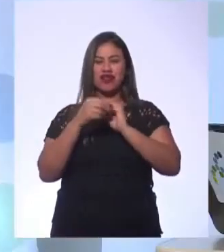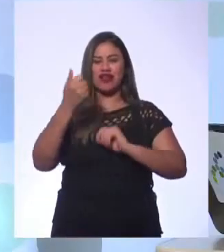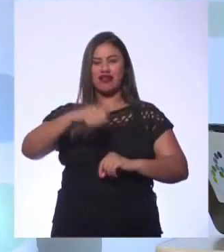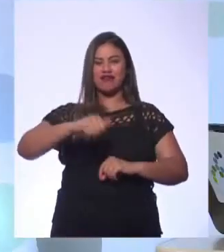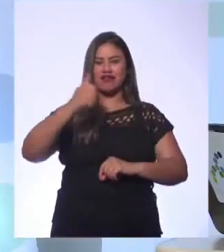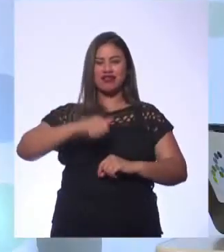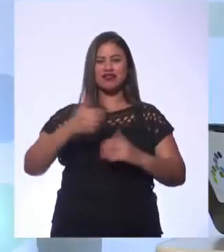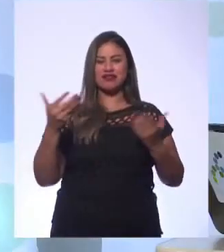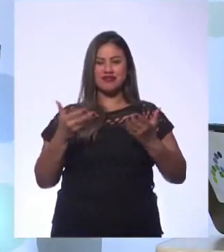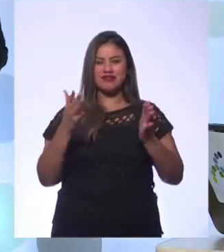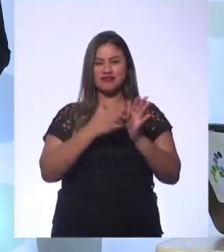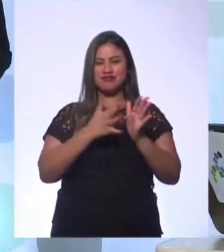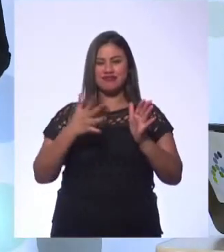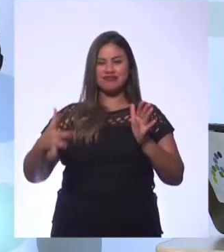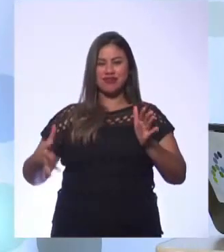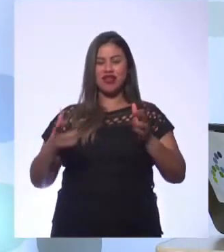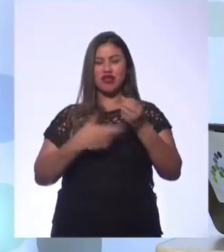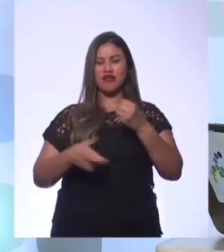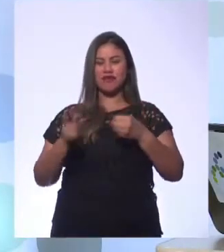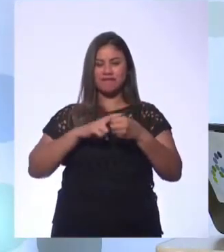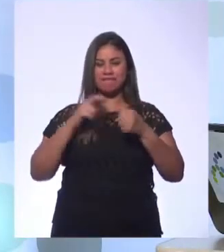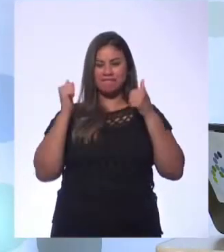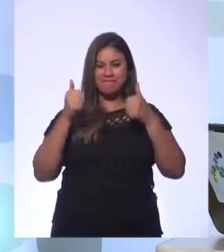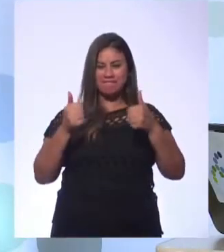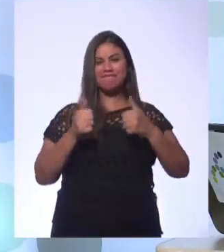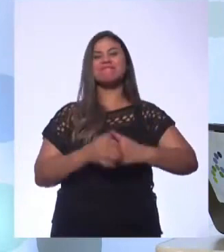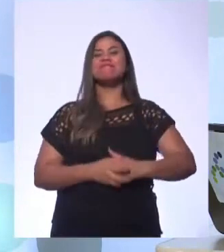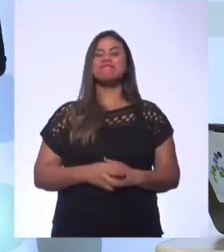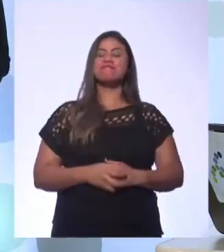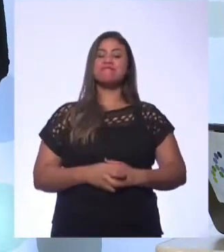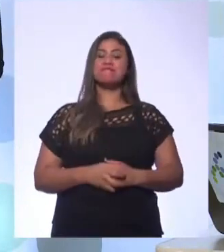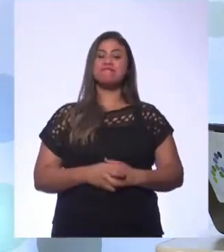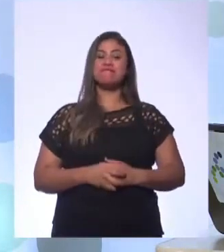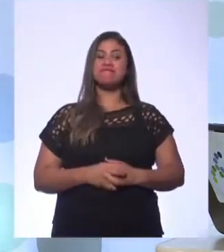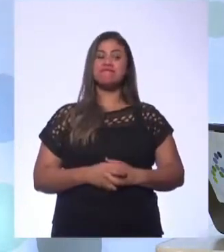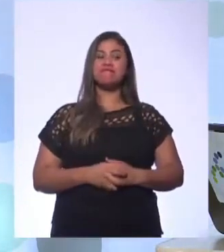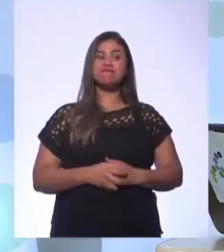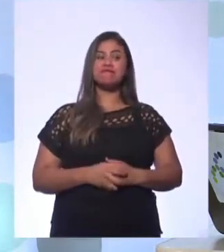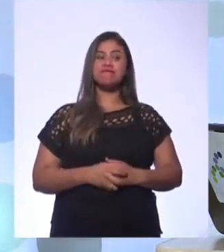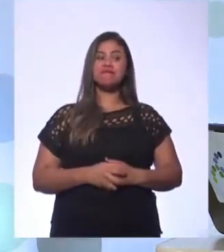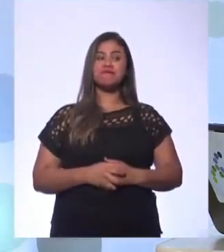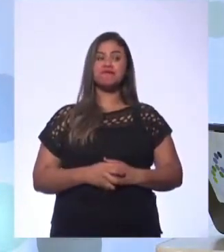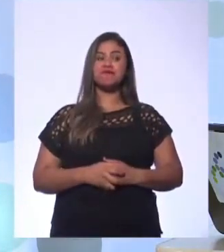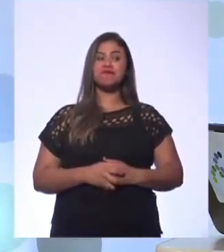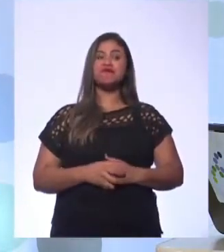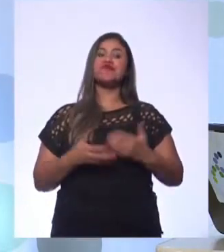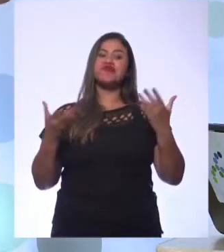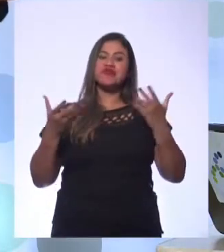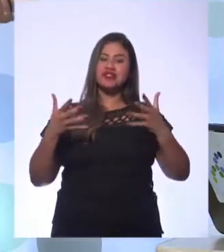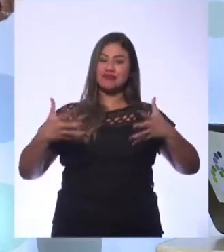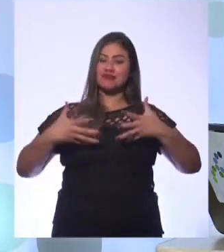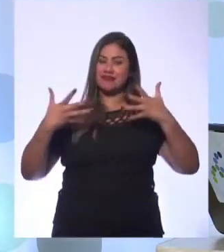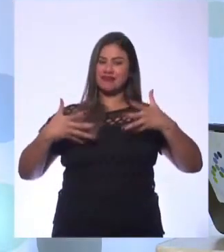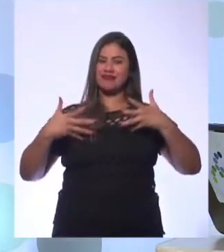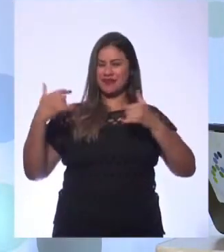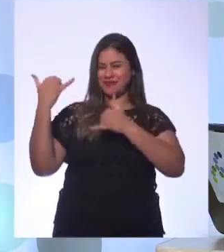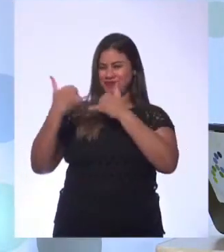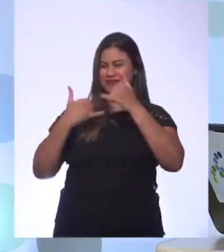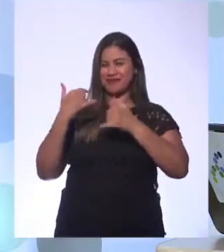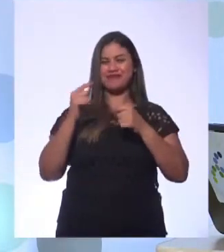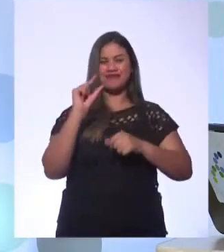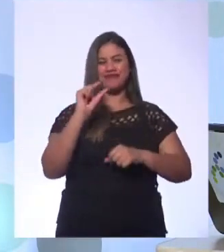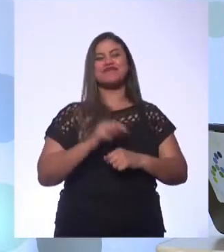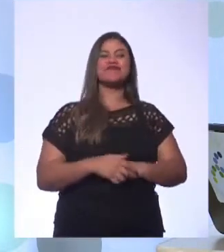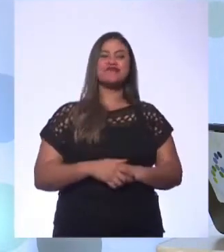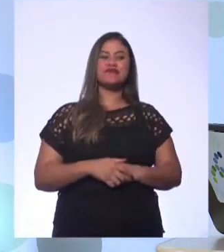deste momento de recuperação aí das aprendizagens, ok? Olha só. E agora a gente vai se divertir um pouquinho. Vamos brincar um pouco, professora. Vamos lá,